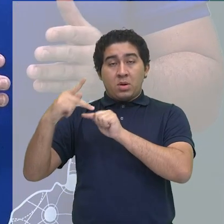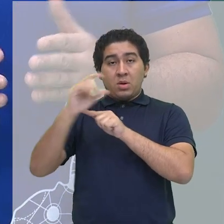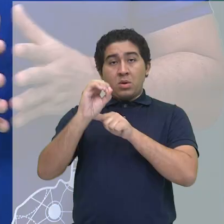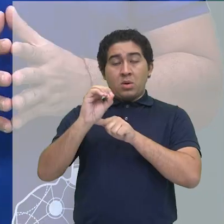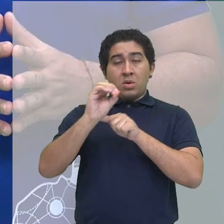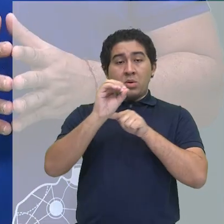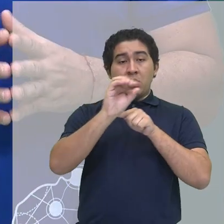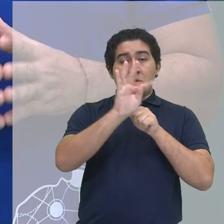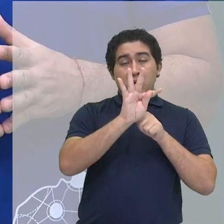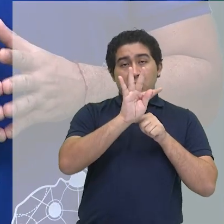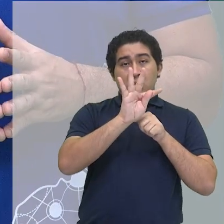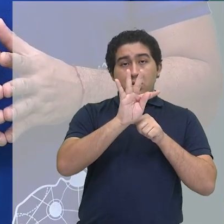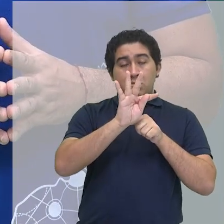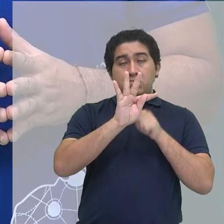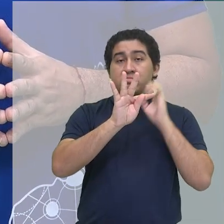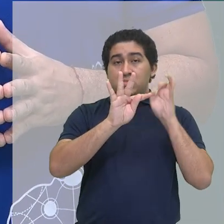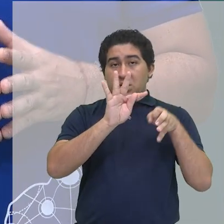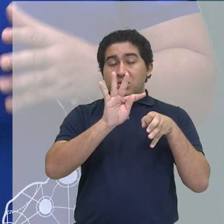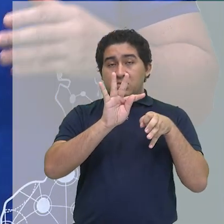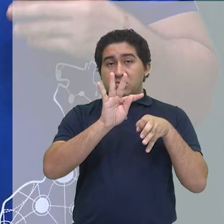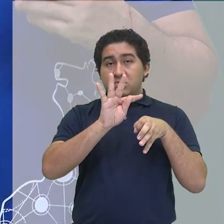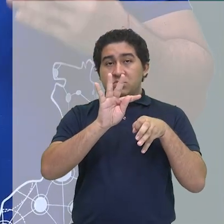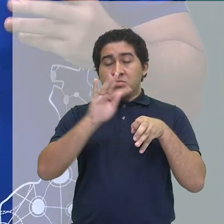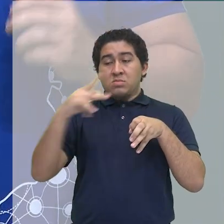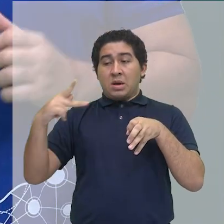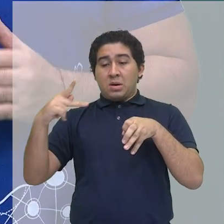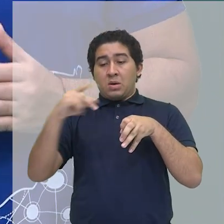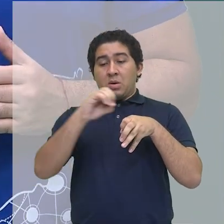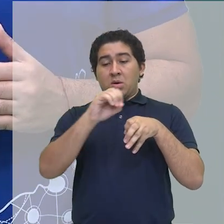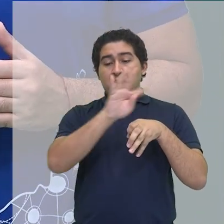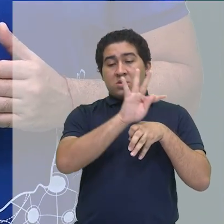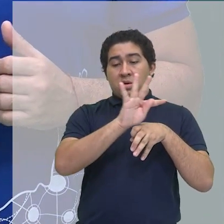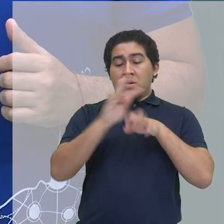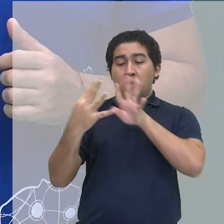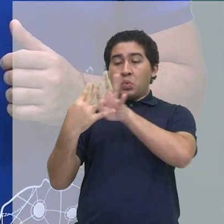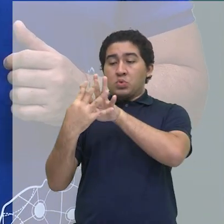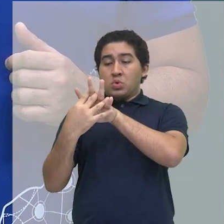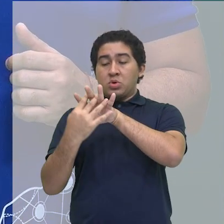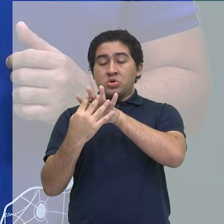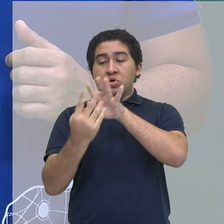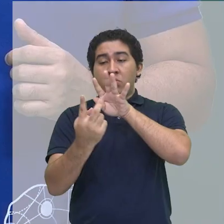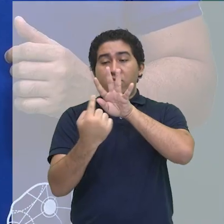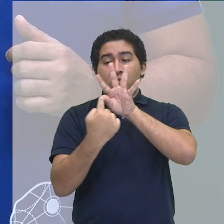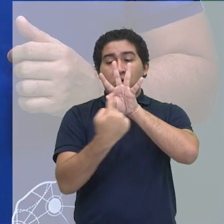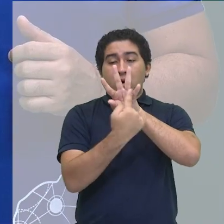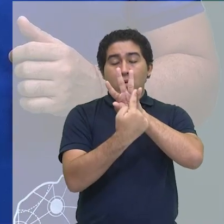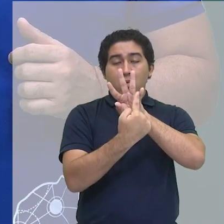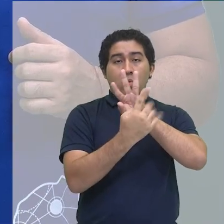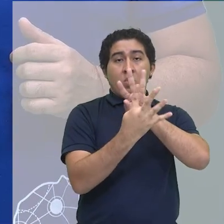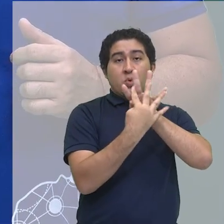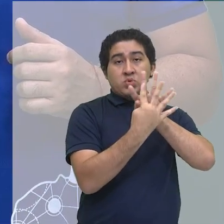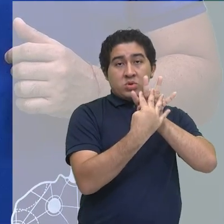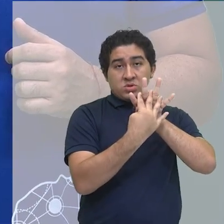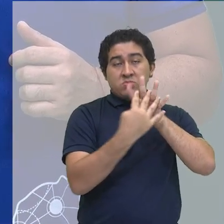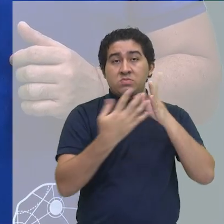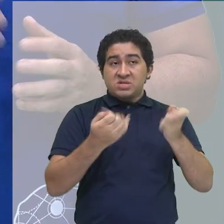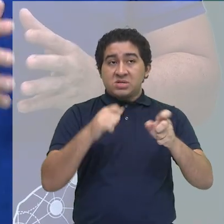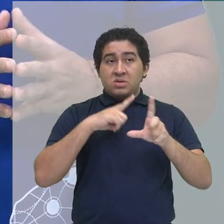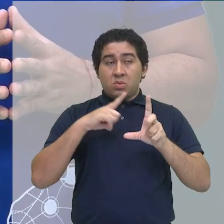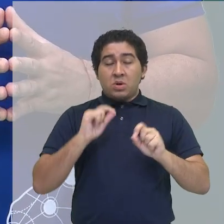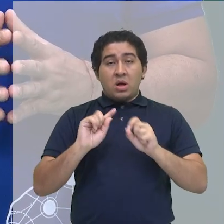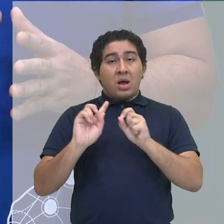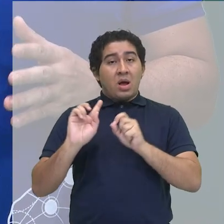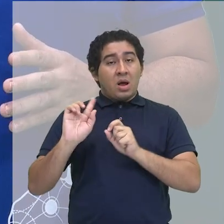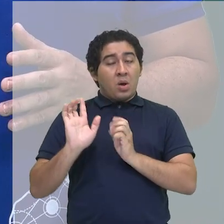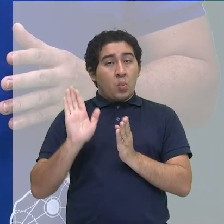temos o T, ou seja, consoante, vogal, consoante. Assim, o que eu tenho que fazer? Eu tenho que duplicar a